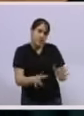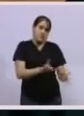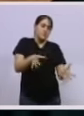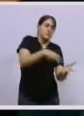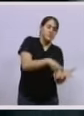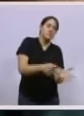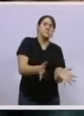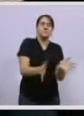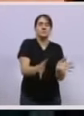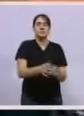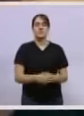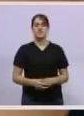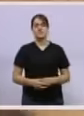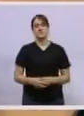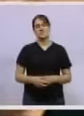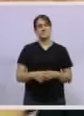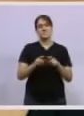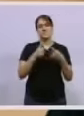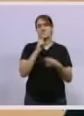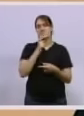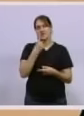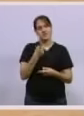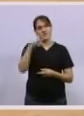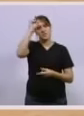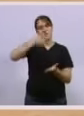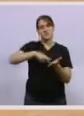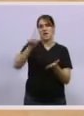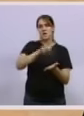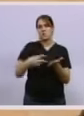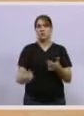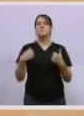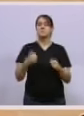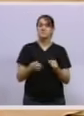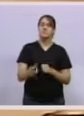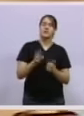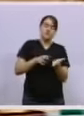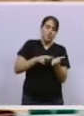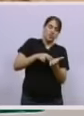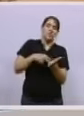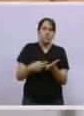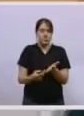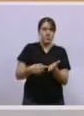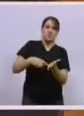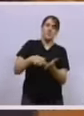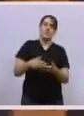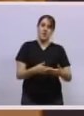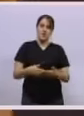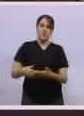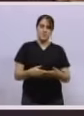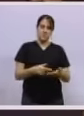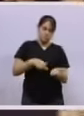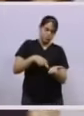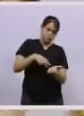caia? Mas você já viu alguém aprender a andar sem cair? Não dá. É disso que nós estamos